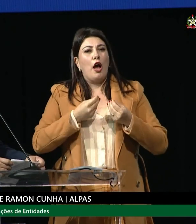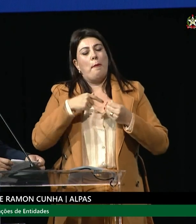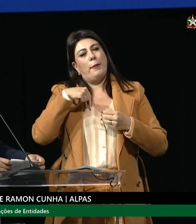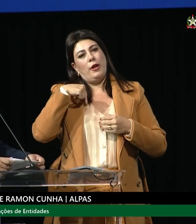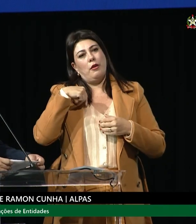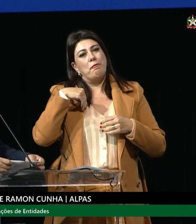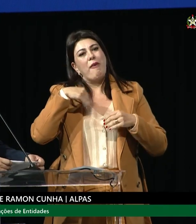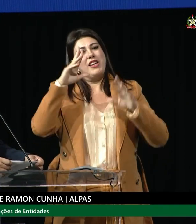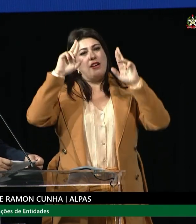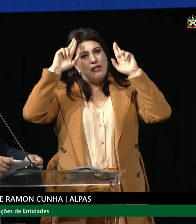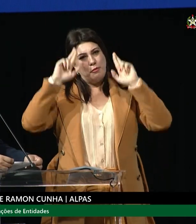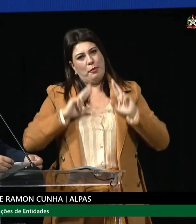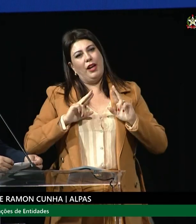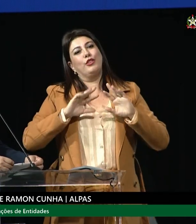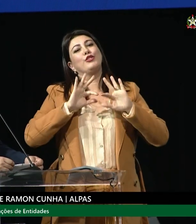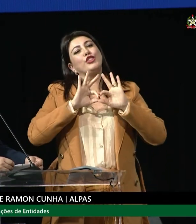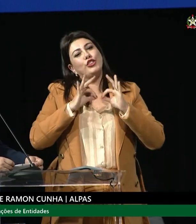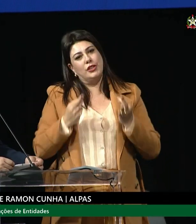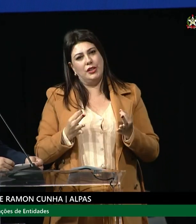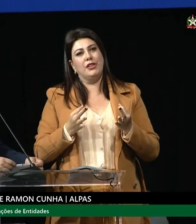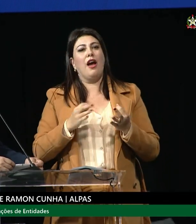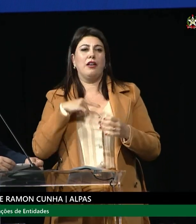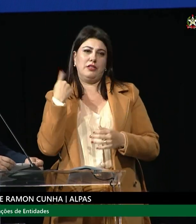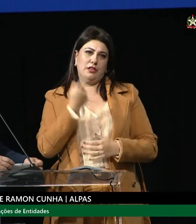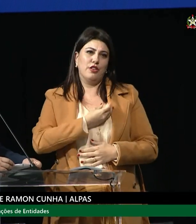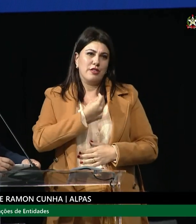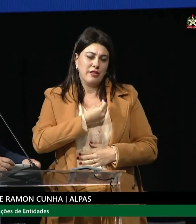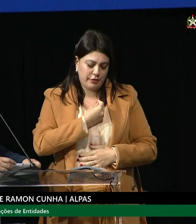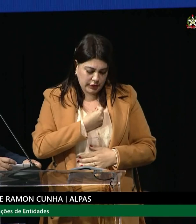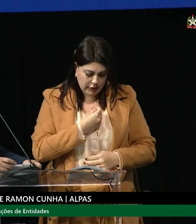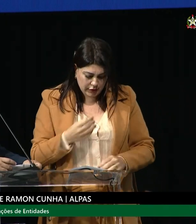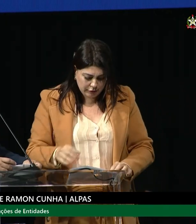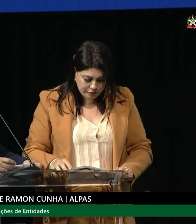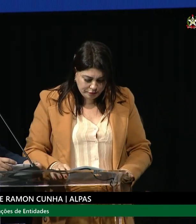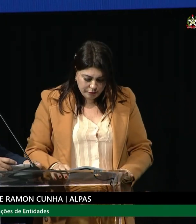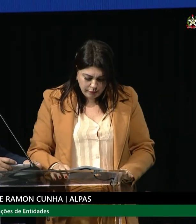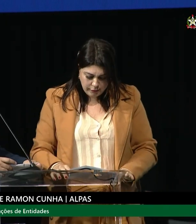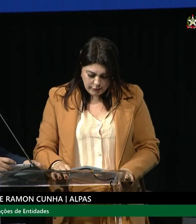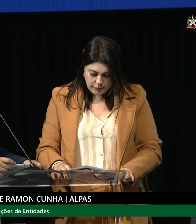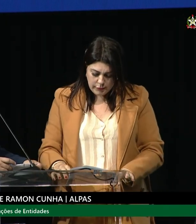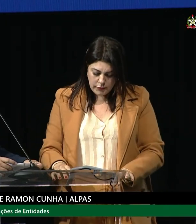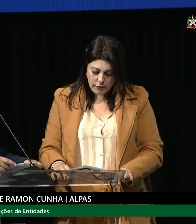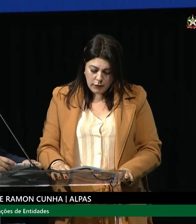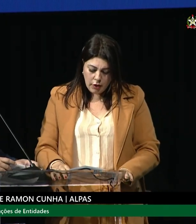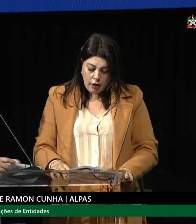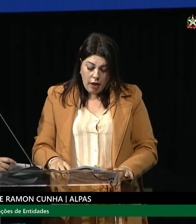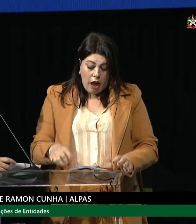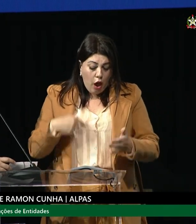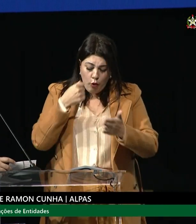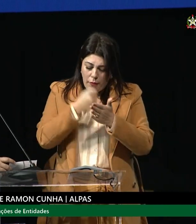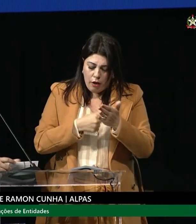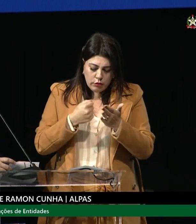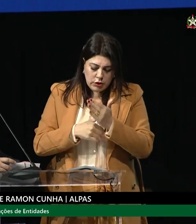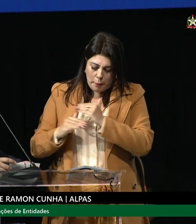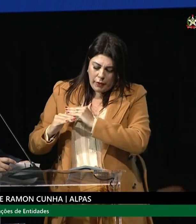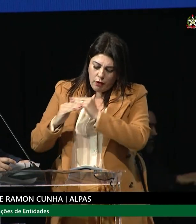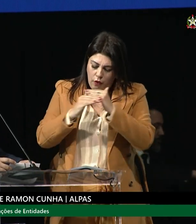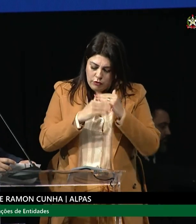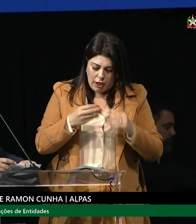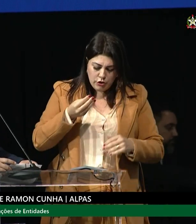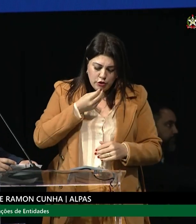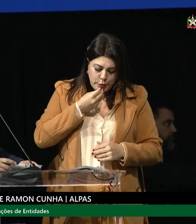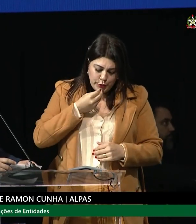construção, porque teremos uma sociedade mais justa, digna, em toda a nossa vida, a vida dos surdos.